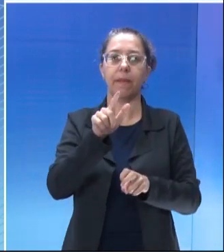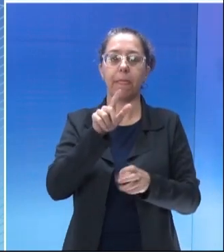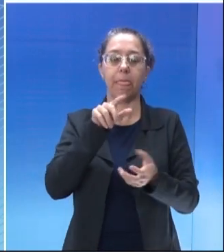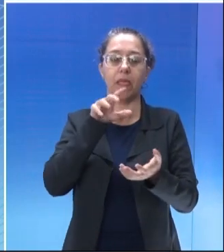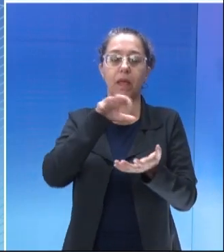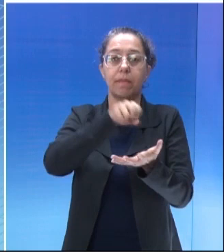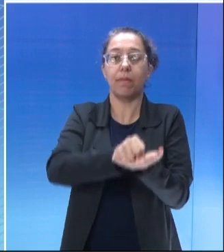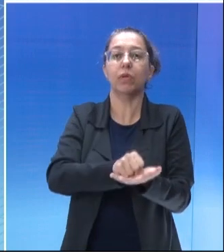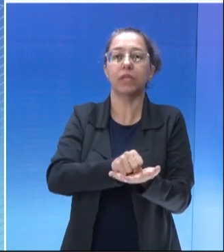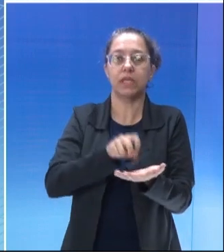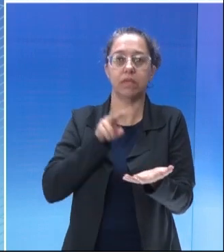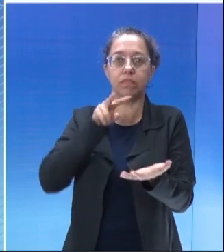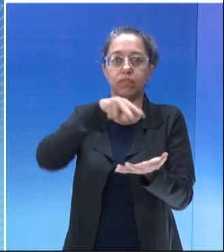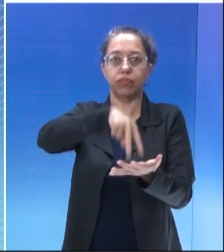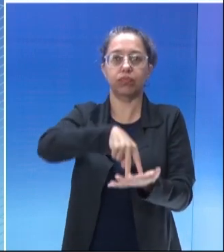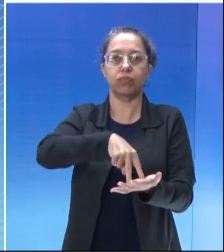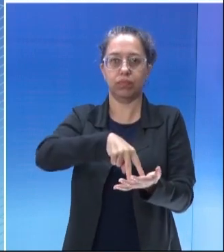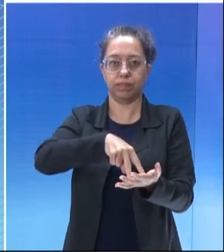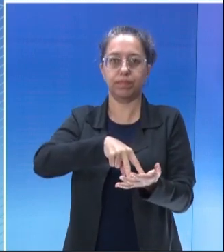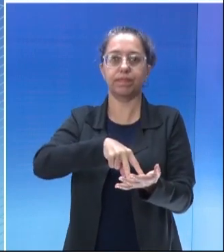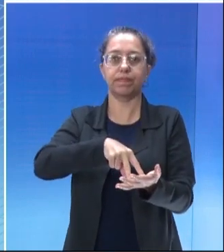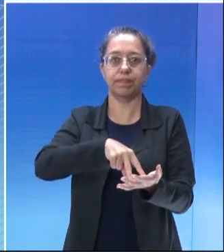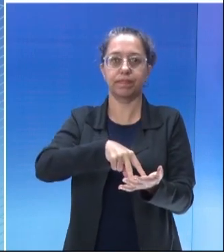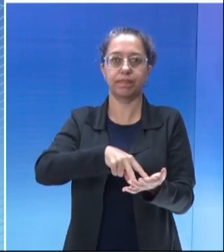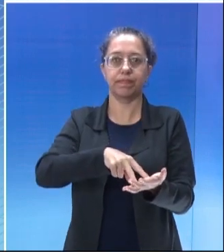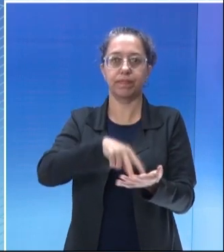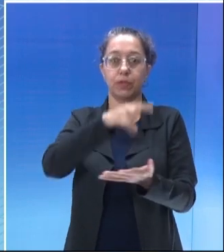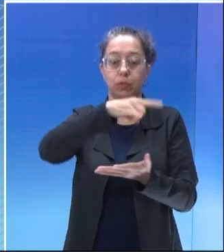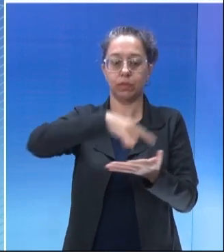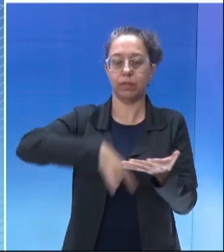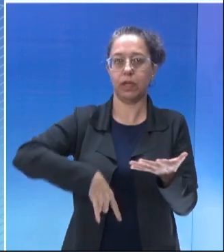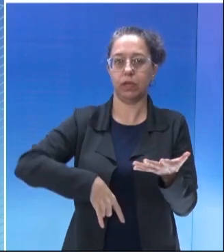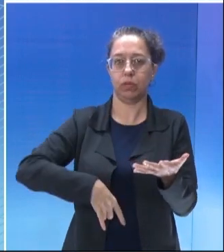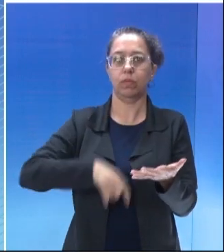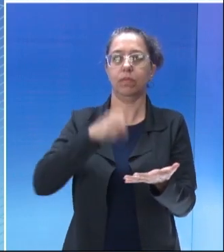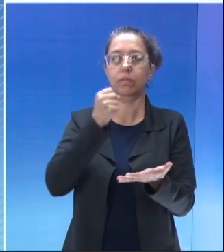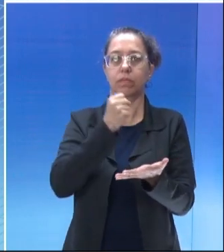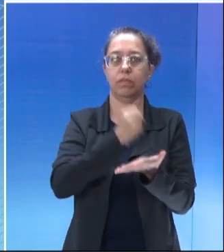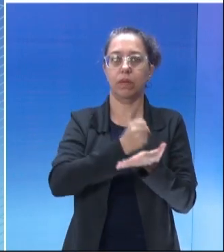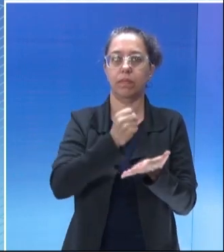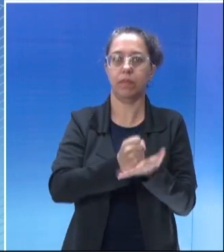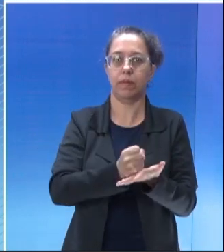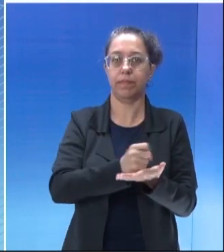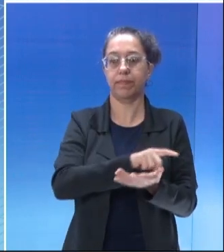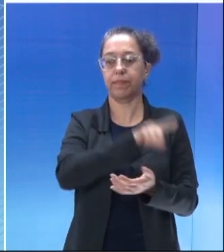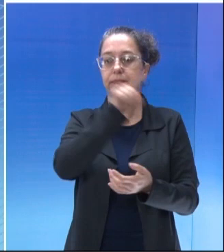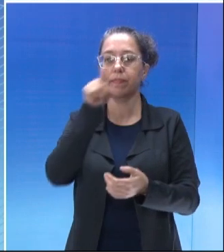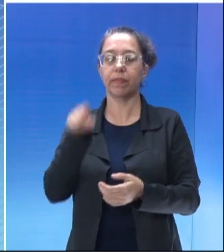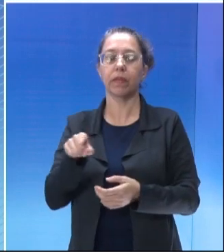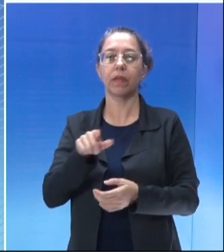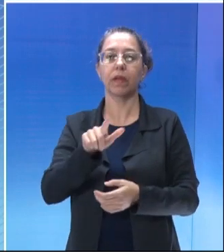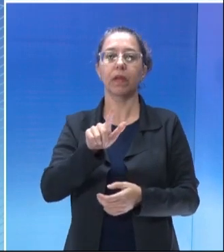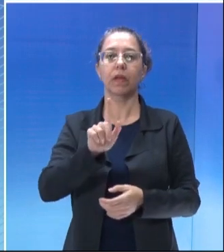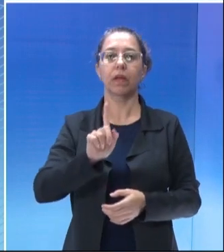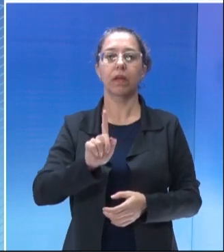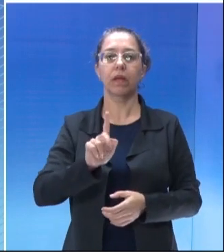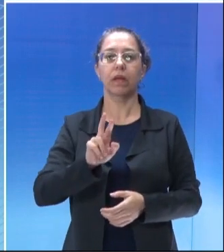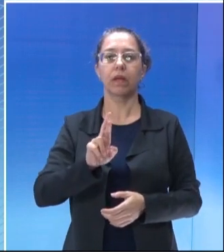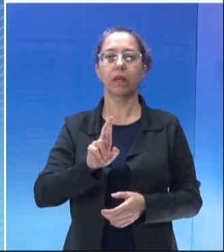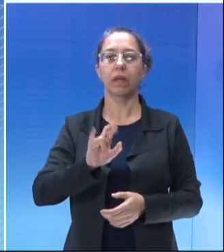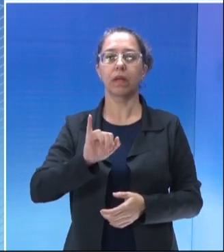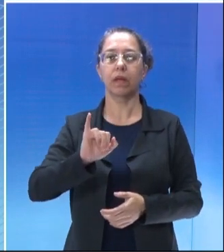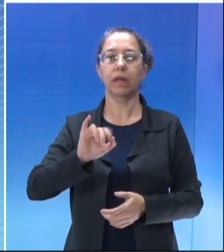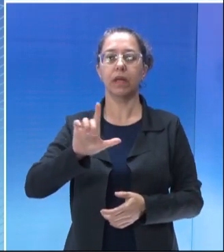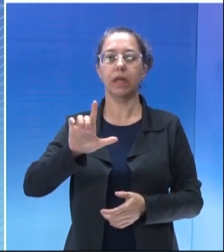pessoa que ocupa tradicionalmente uma terra, tem a posse daquela terra. Já o grileiro é alguém que